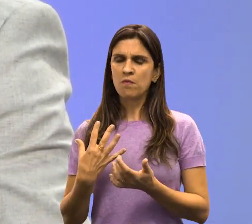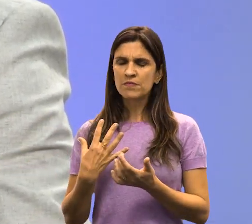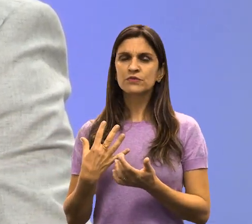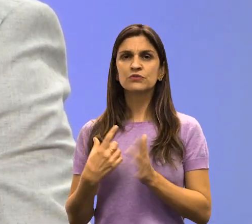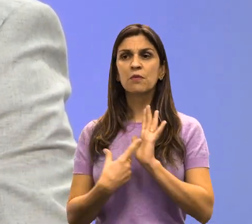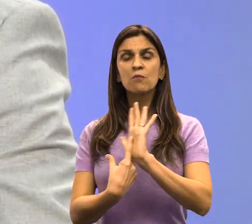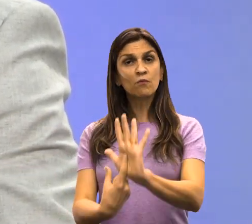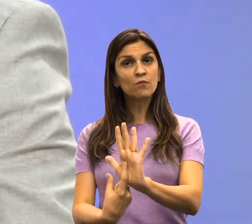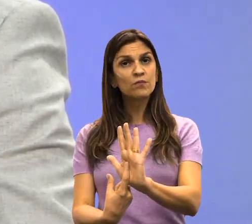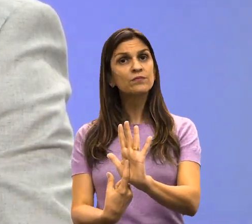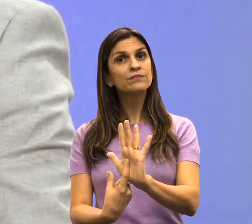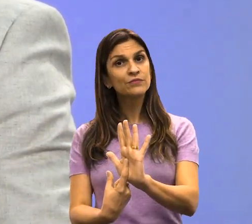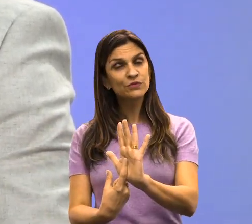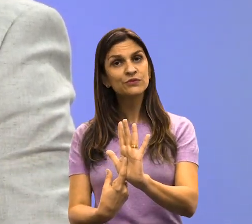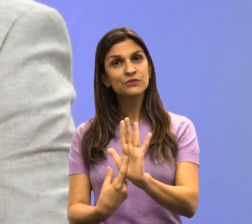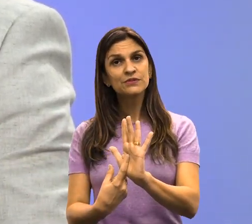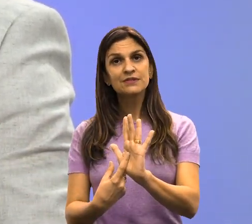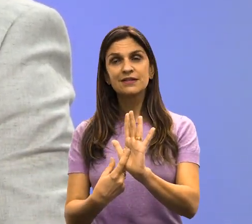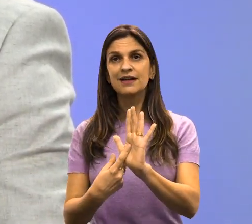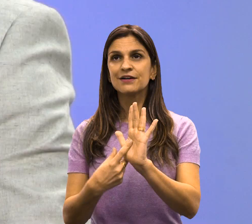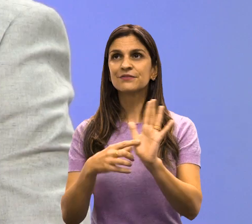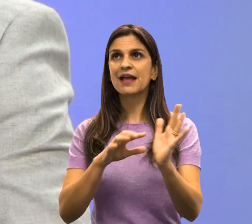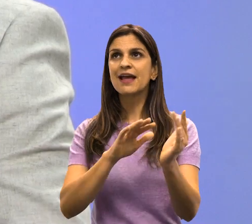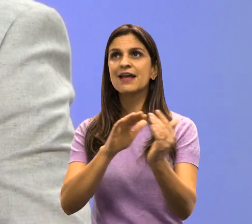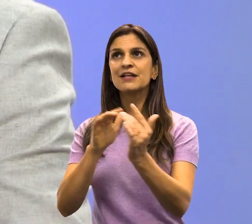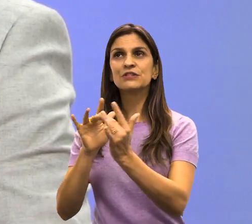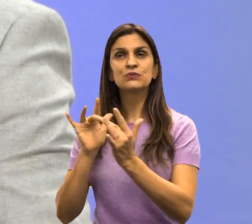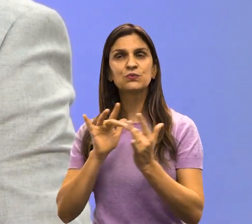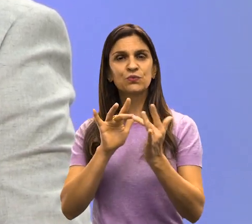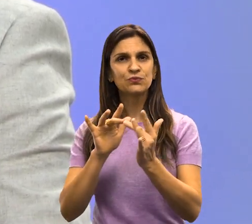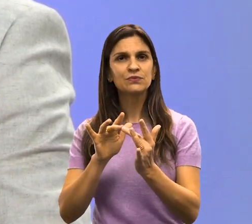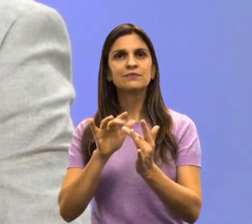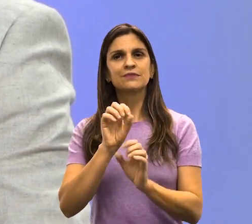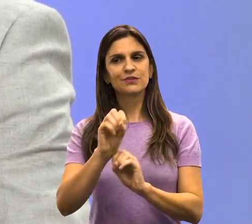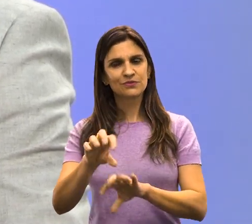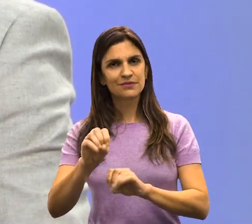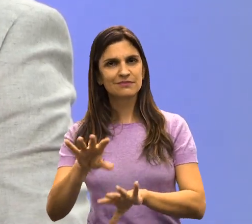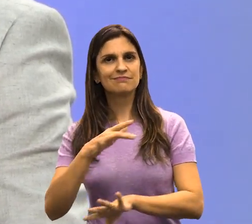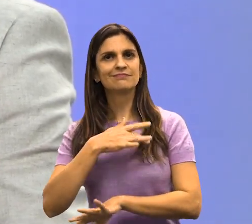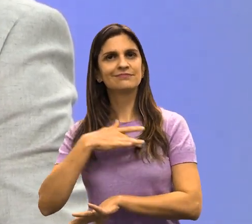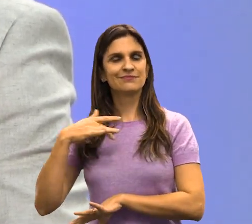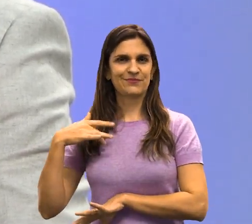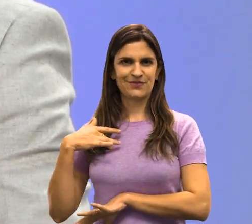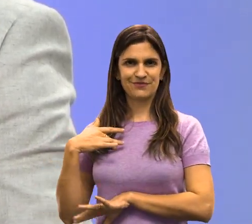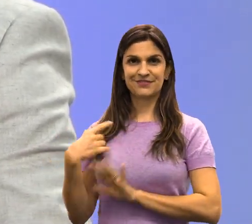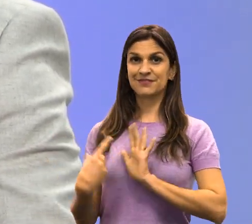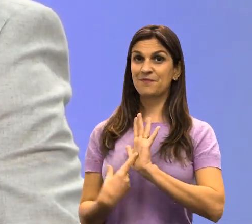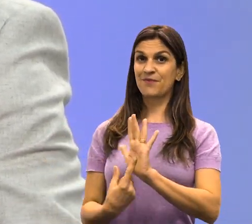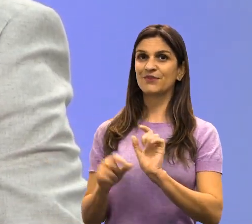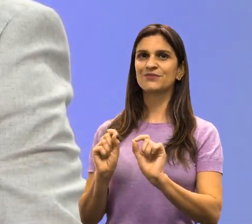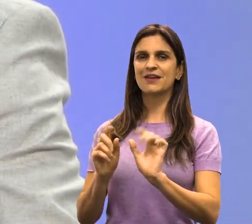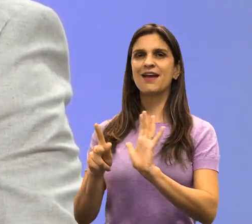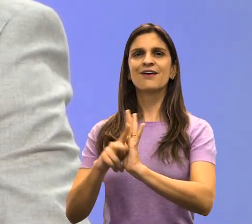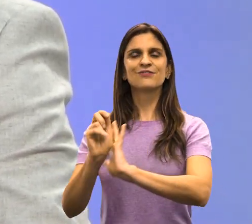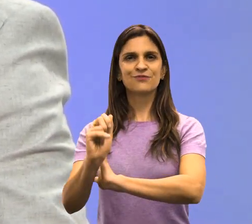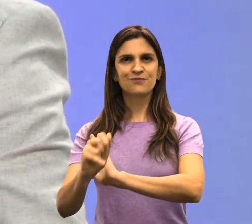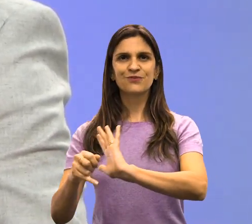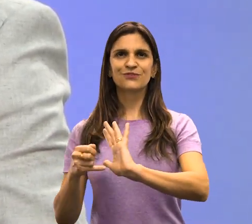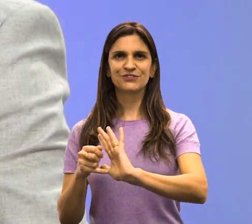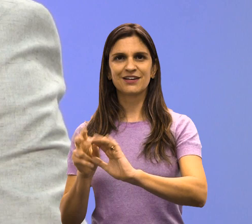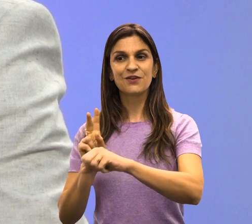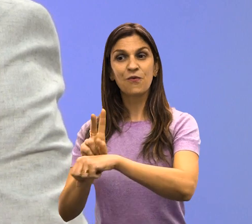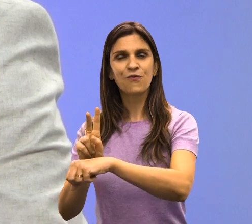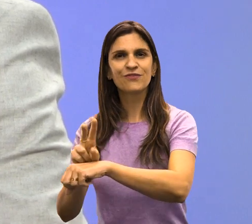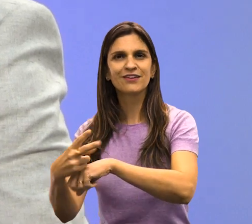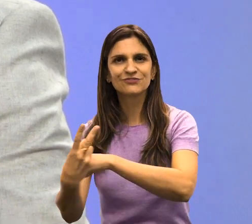todas as outras áreas, educação, saúde. E, por incrível que pareça, o projeto deles também é